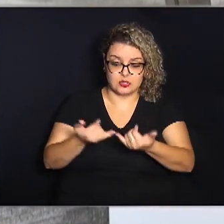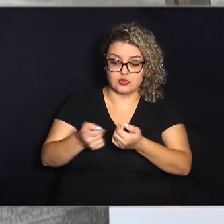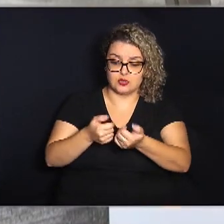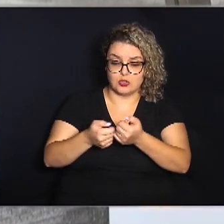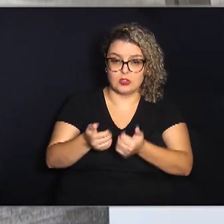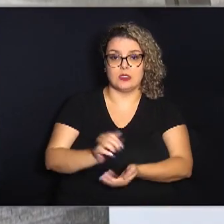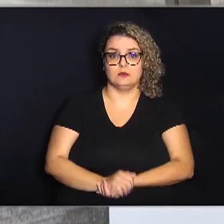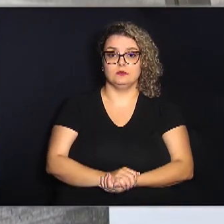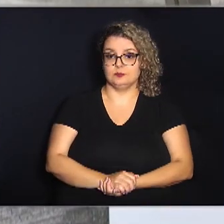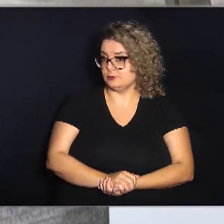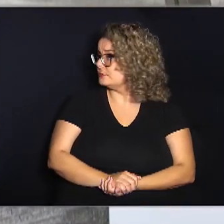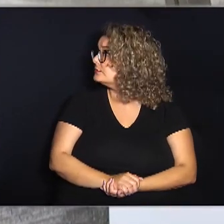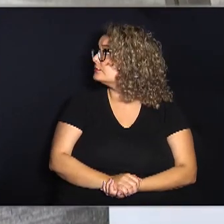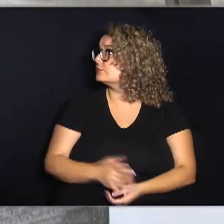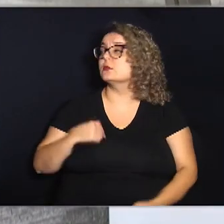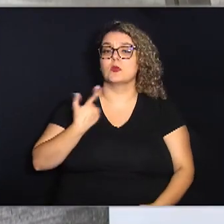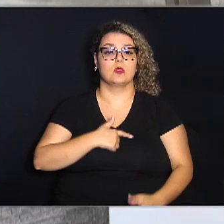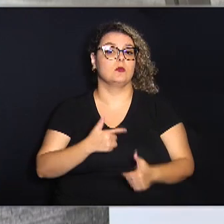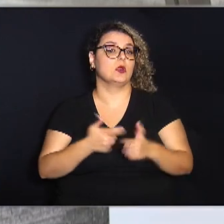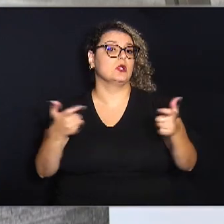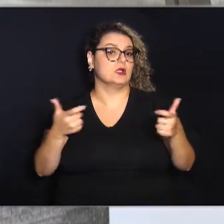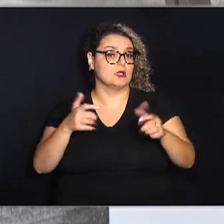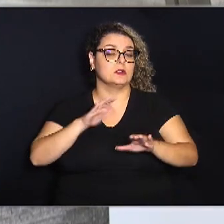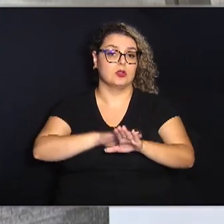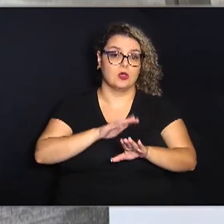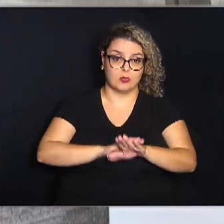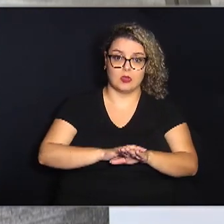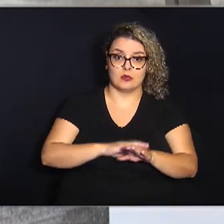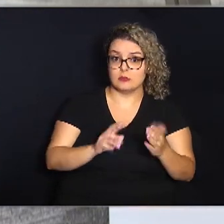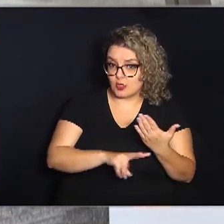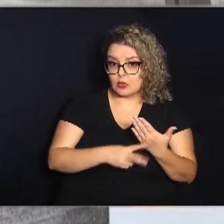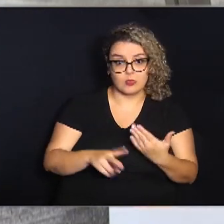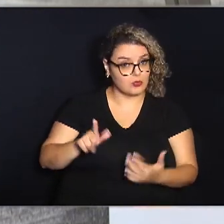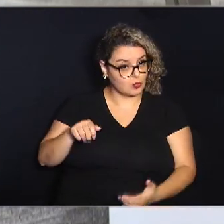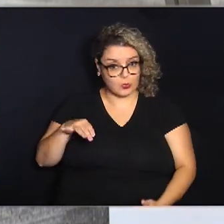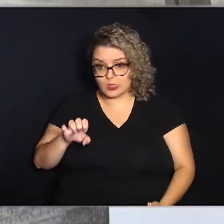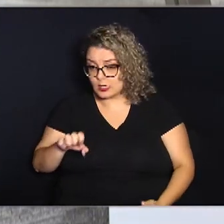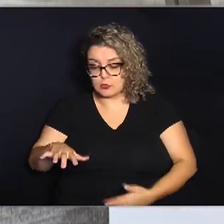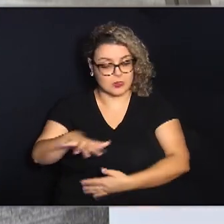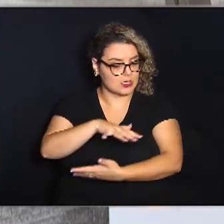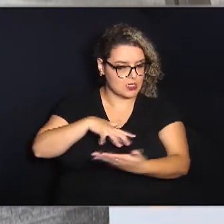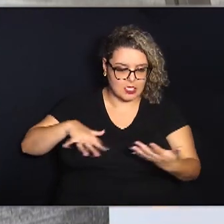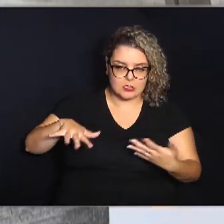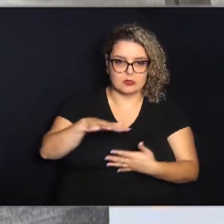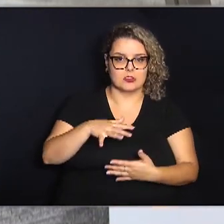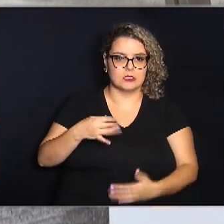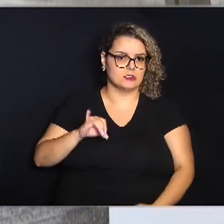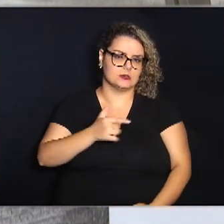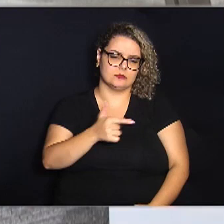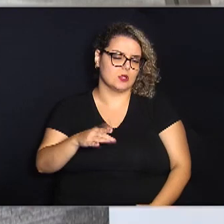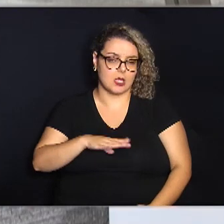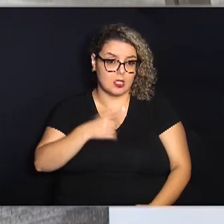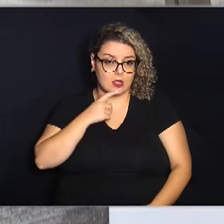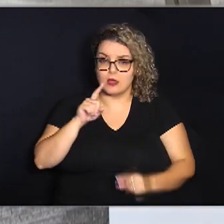grandes atividades e feitos e o game também entrou nesse mundo. Se não for Campinas, muito provavelmente